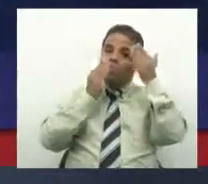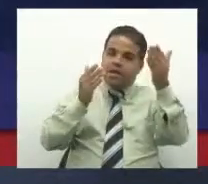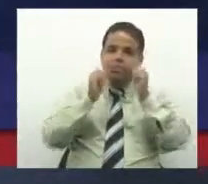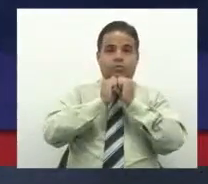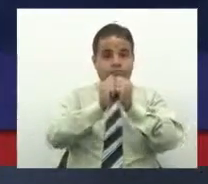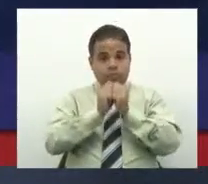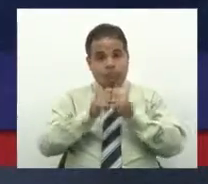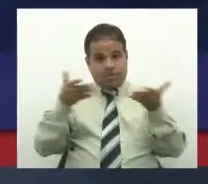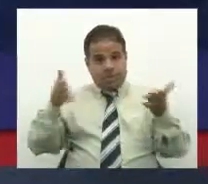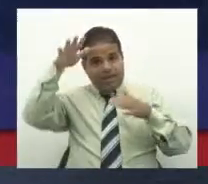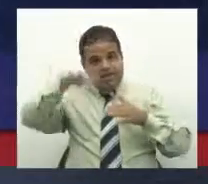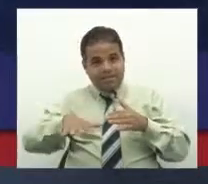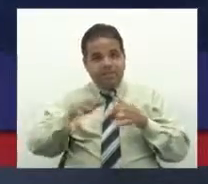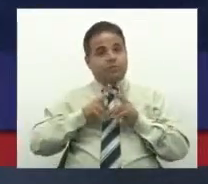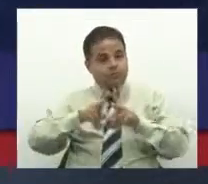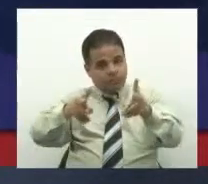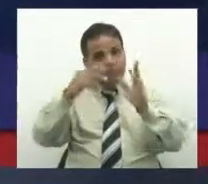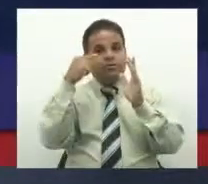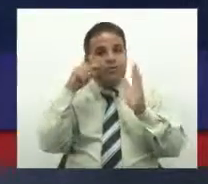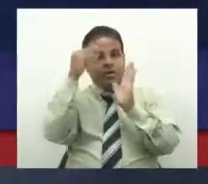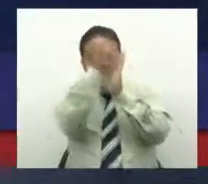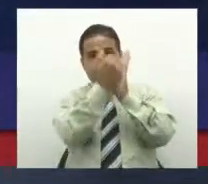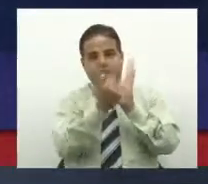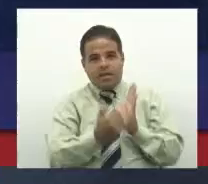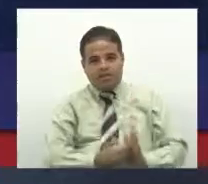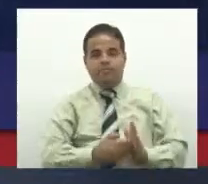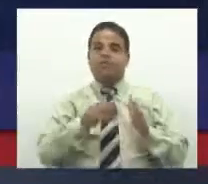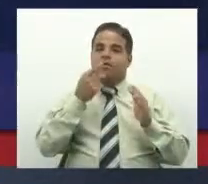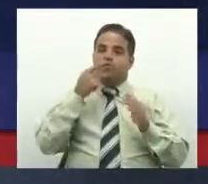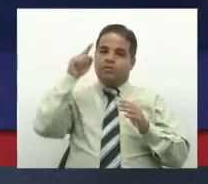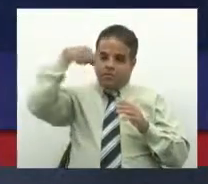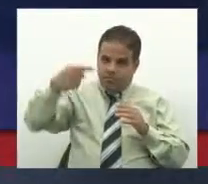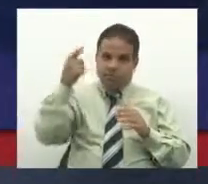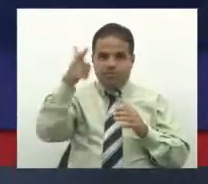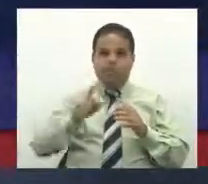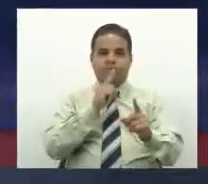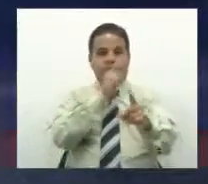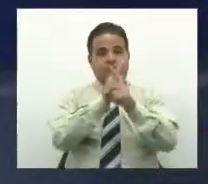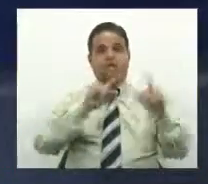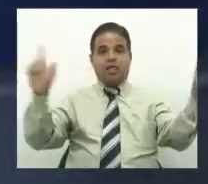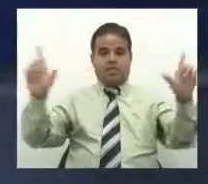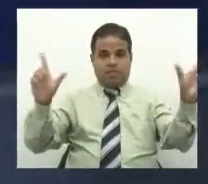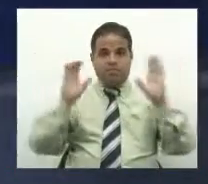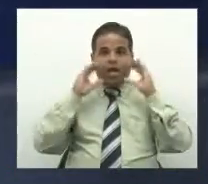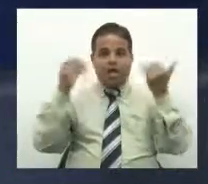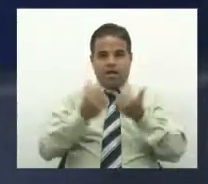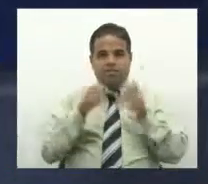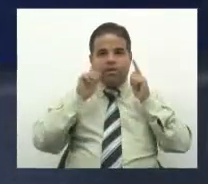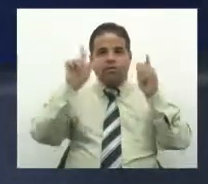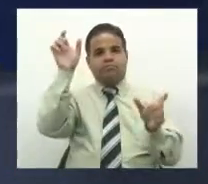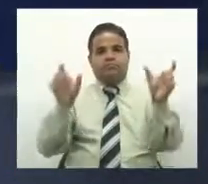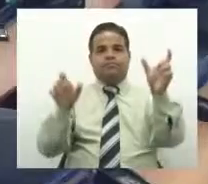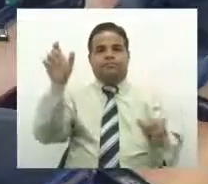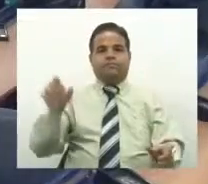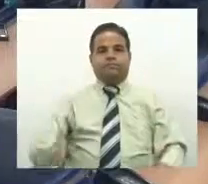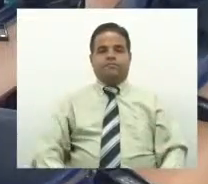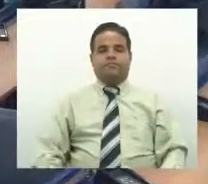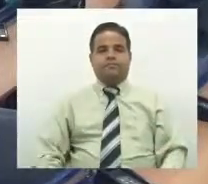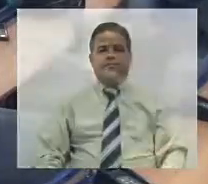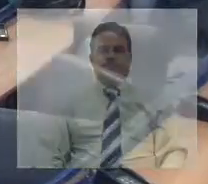com a gente nesta tarde. Continue na nossa programação. Nos vemos aqui numa próxima. Muito obrigado mesmo. TV Câmara Guarulhos, o canal da cidadania.